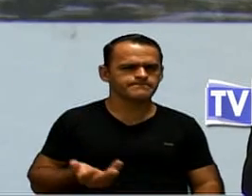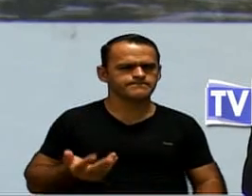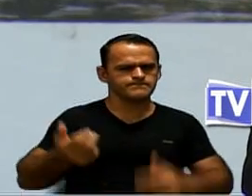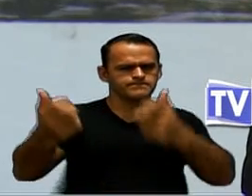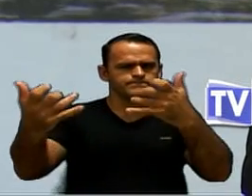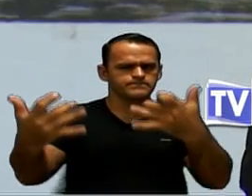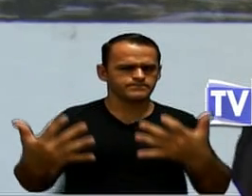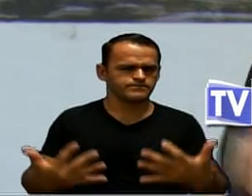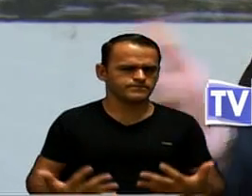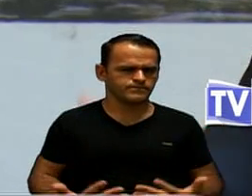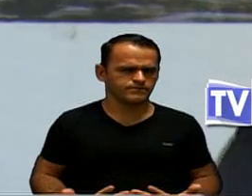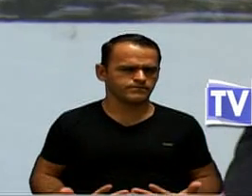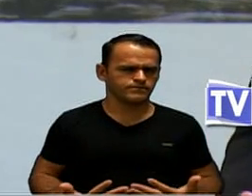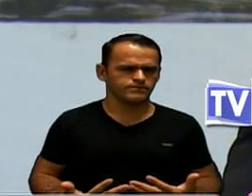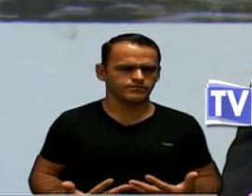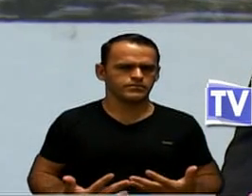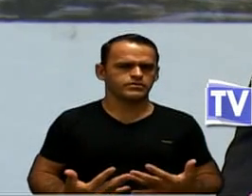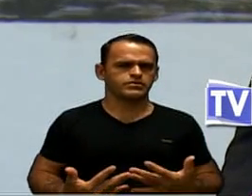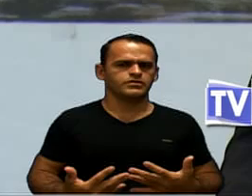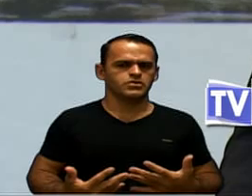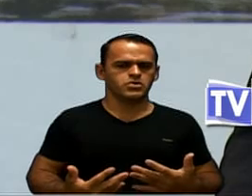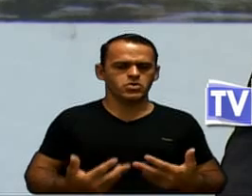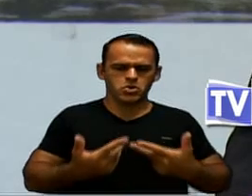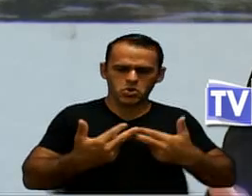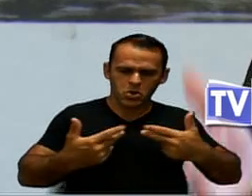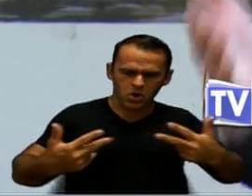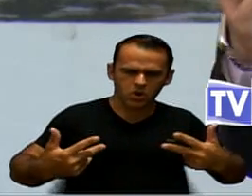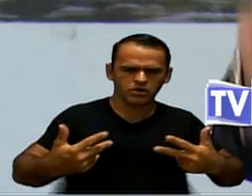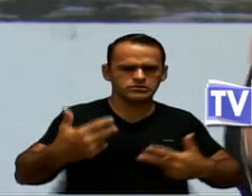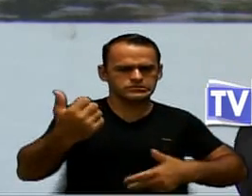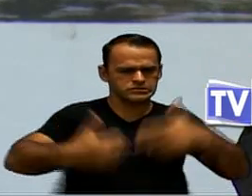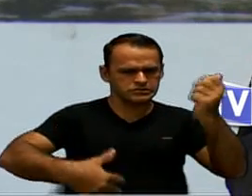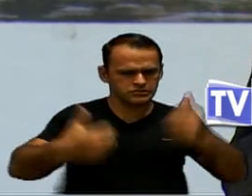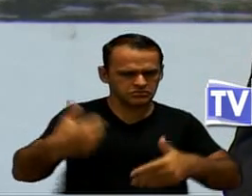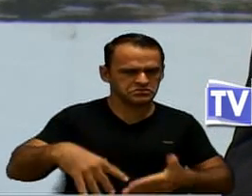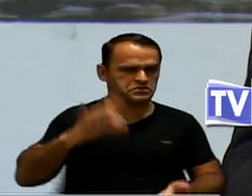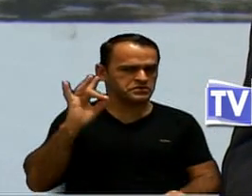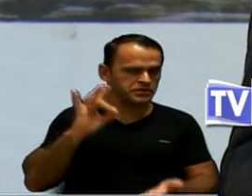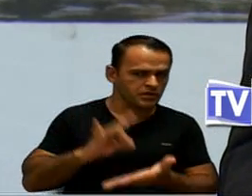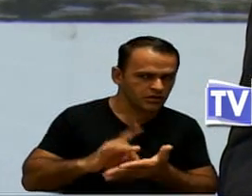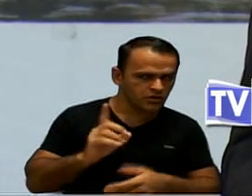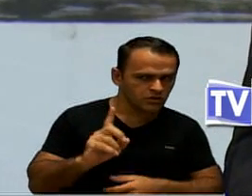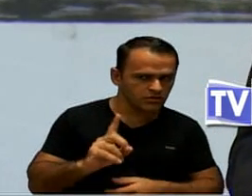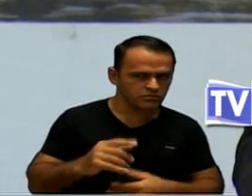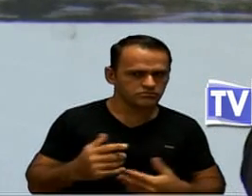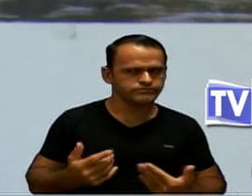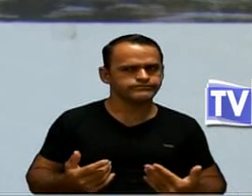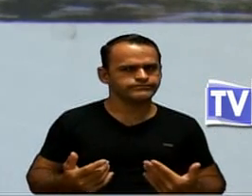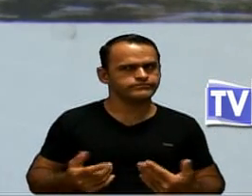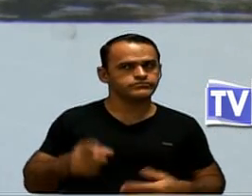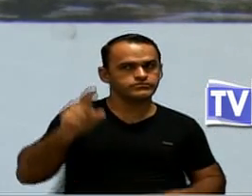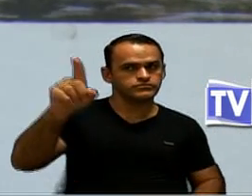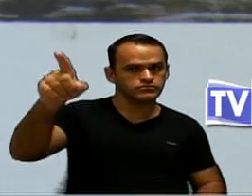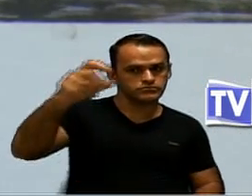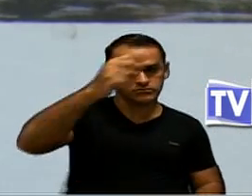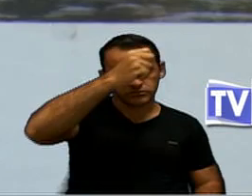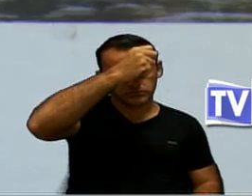à veracidade das coisas que são expostas. O vereador ele tem que começar a confiar na